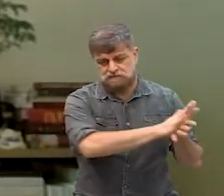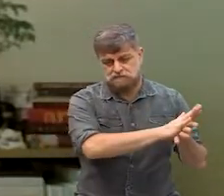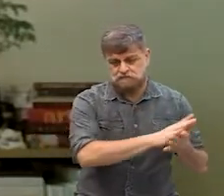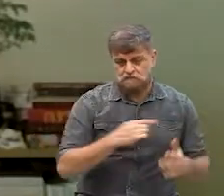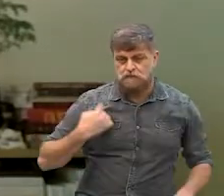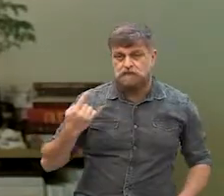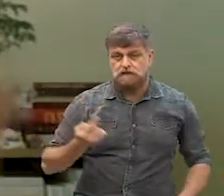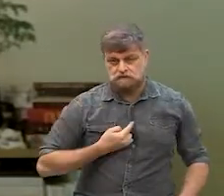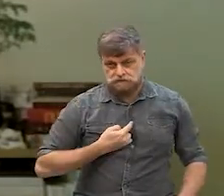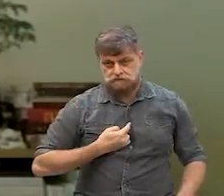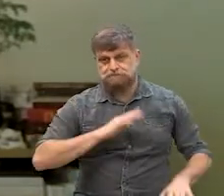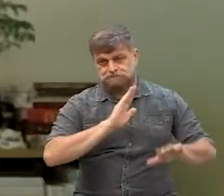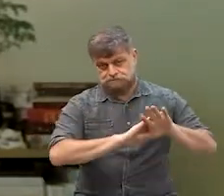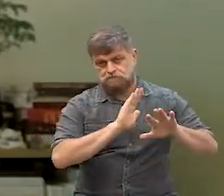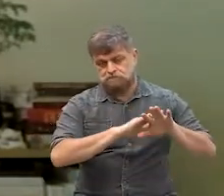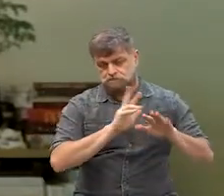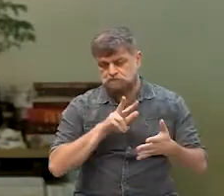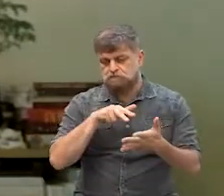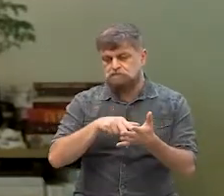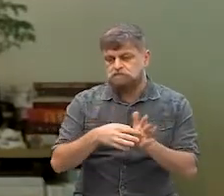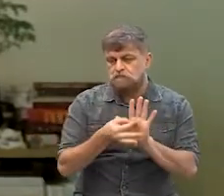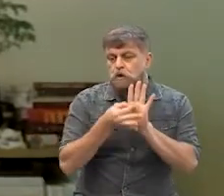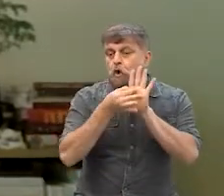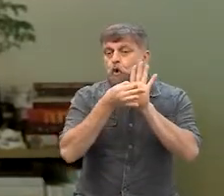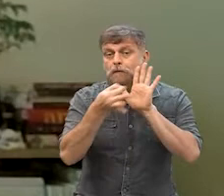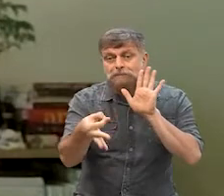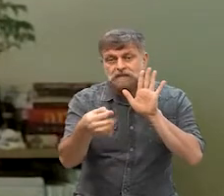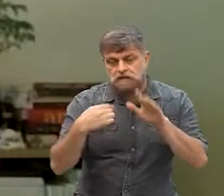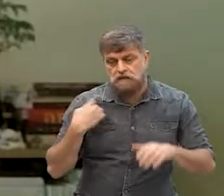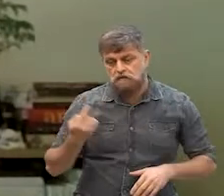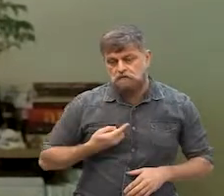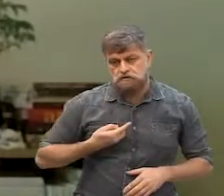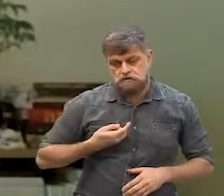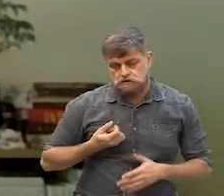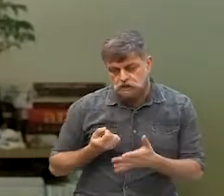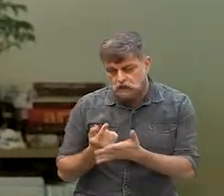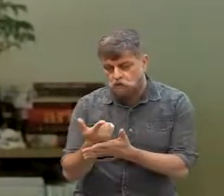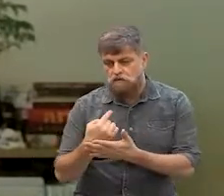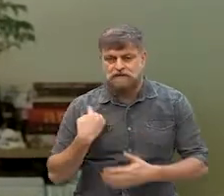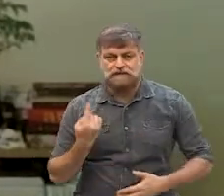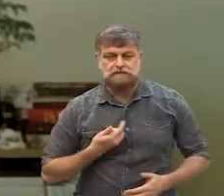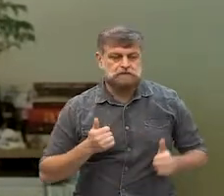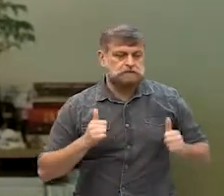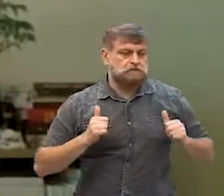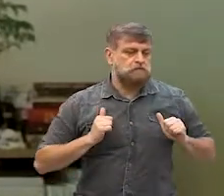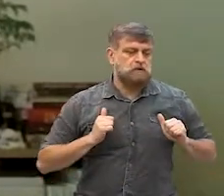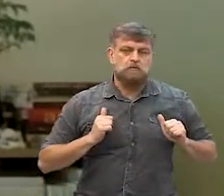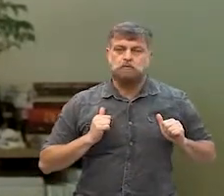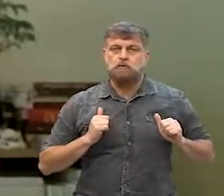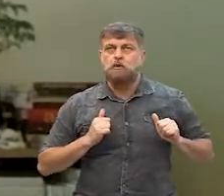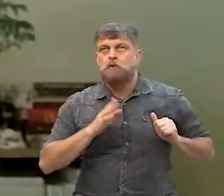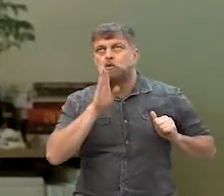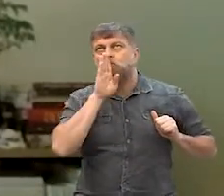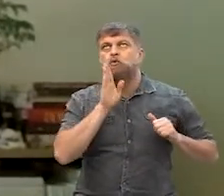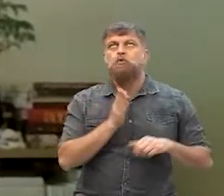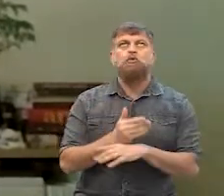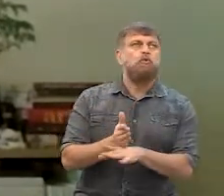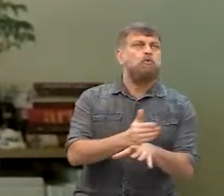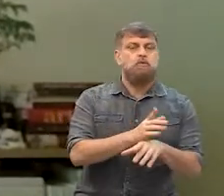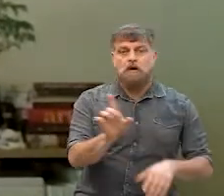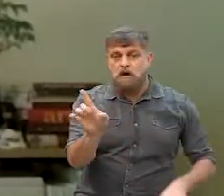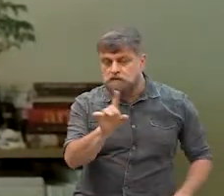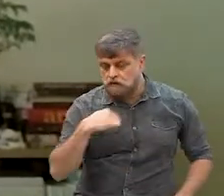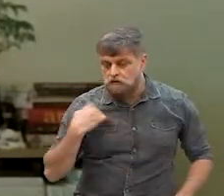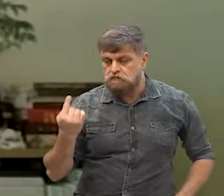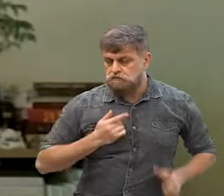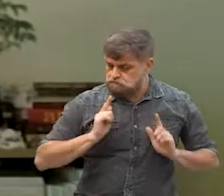A gente tem que começar a se posicionar como consumidores. Nós não somos agentes passivos nesse processo, né? Nós somos